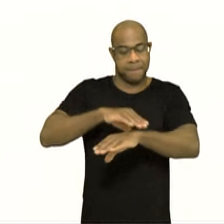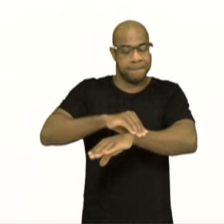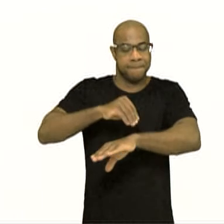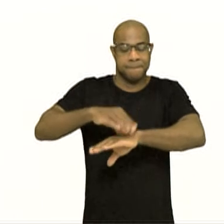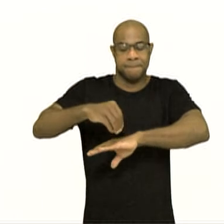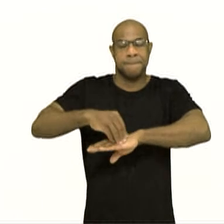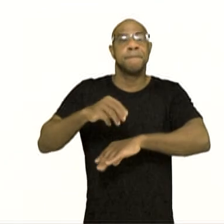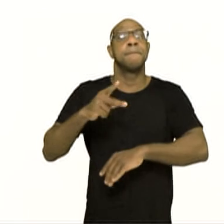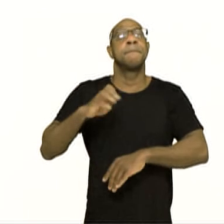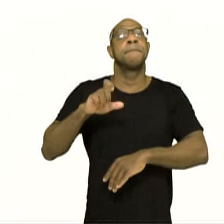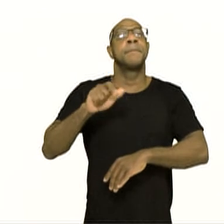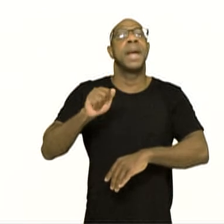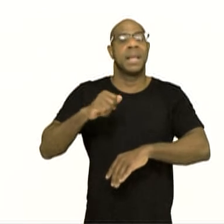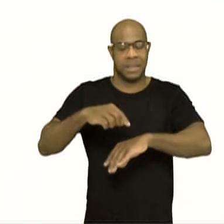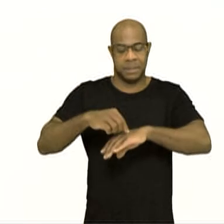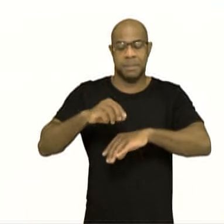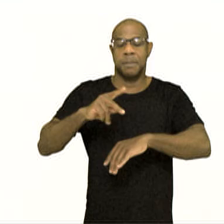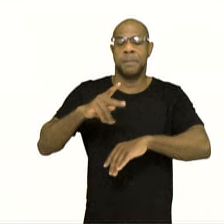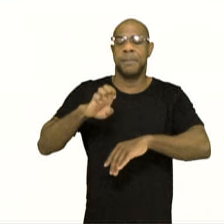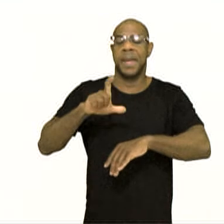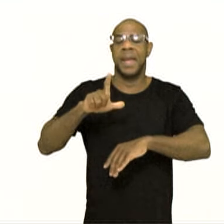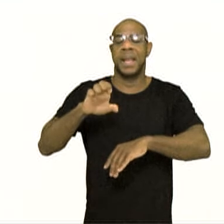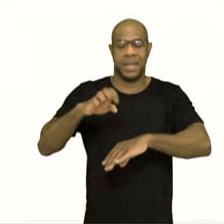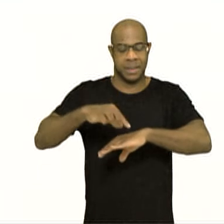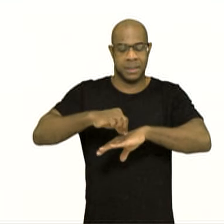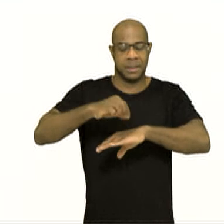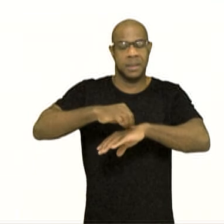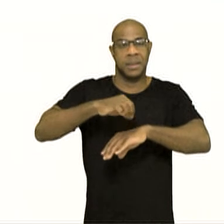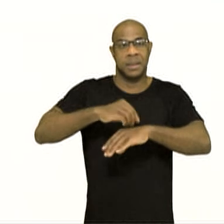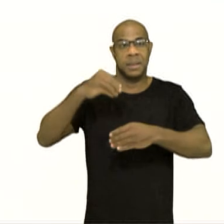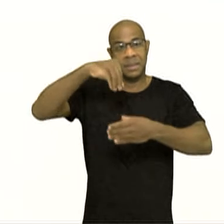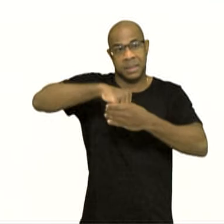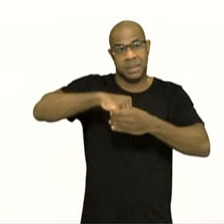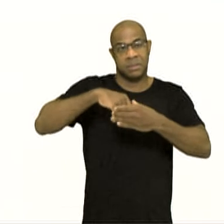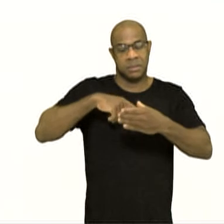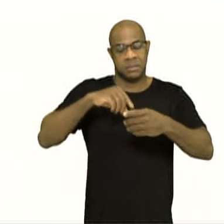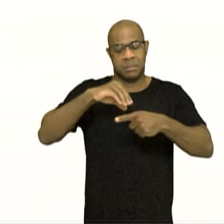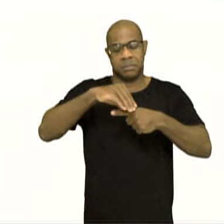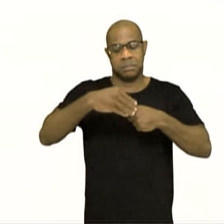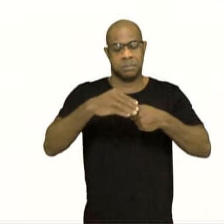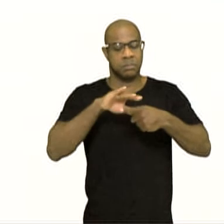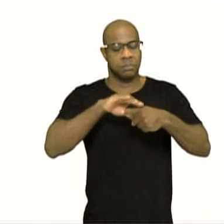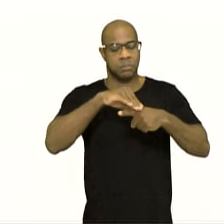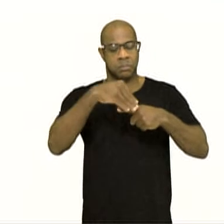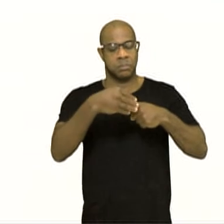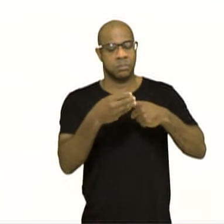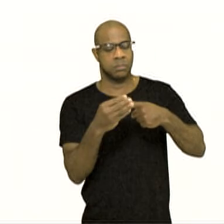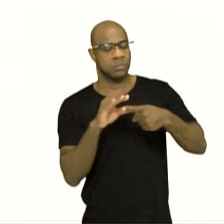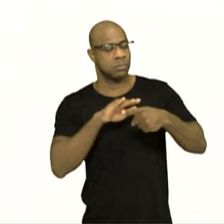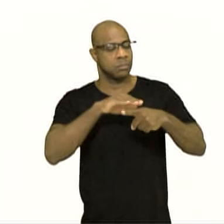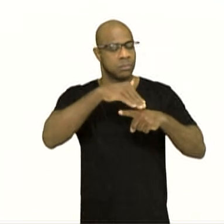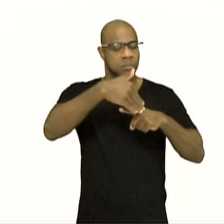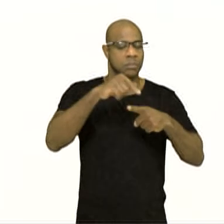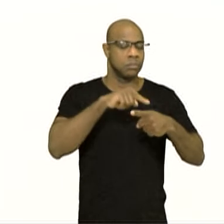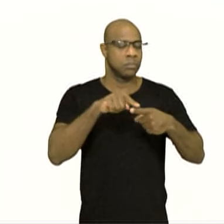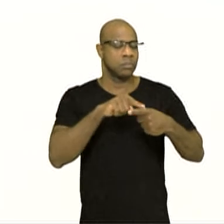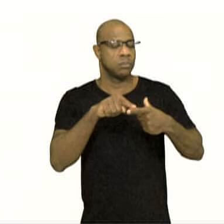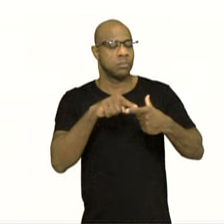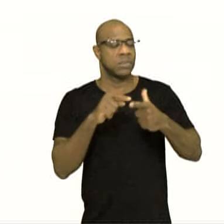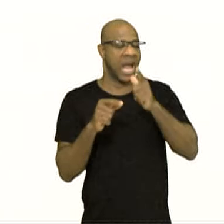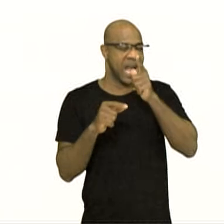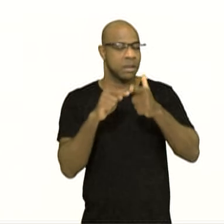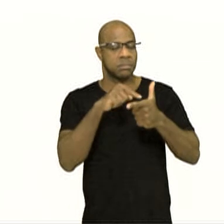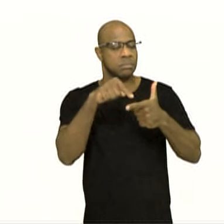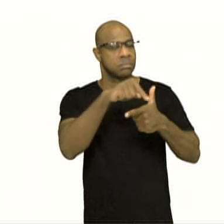em volta da uretra, há um tipo de tecido, tá? E no restante da região do pênis há